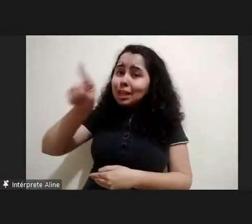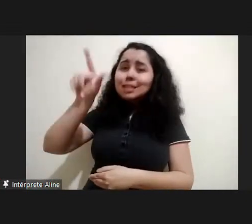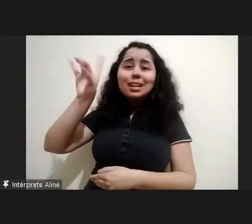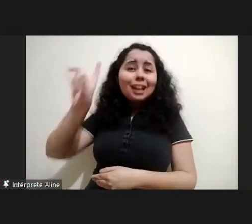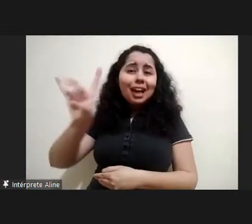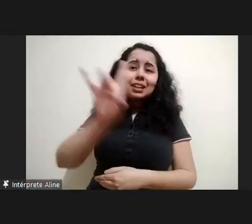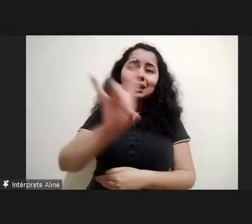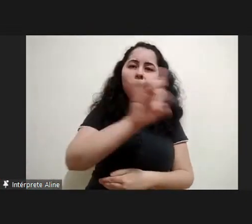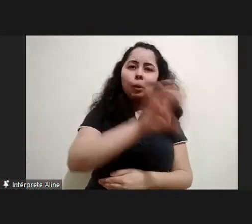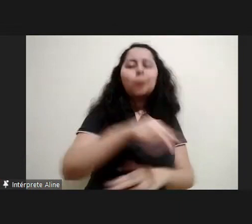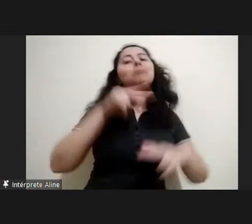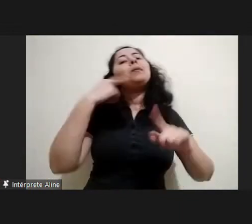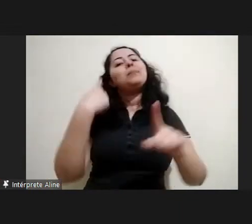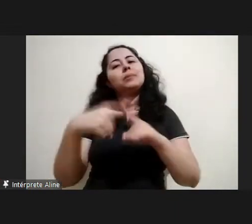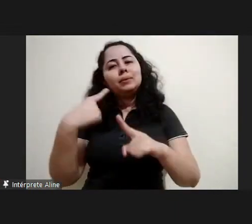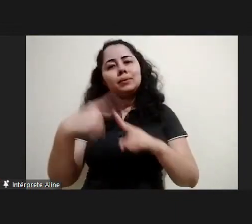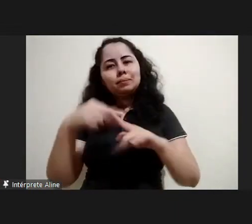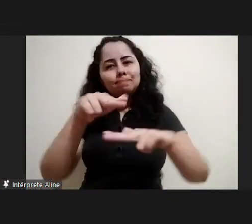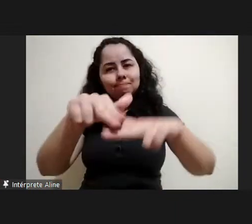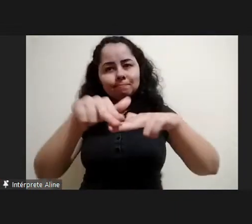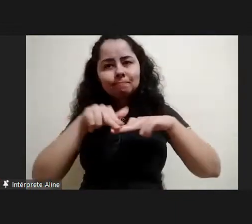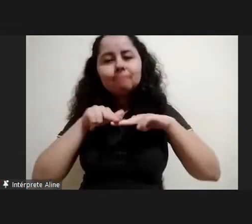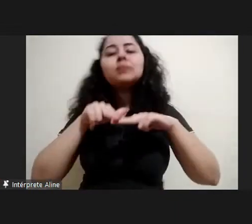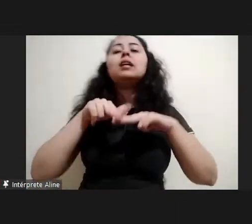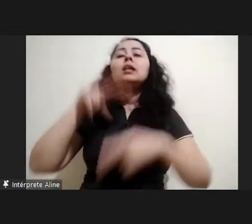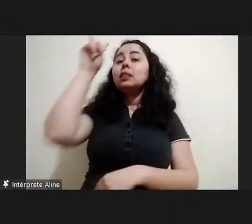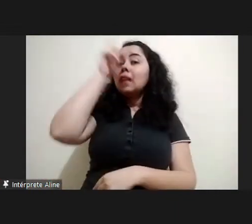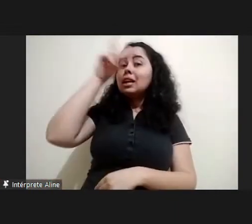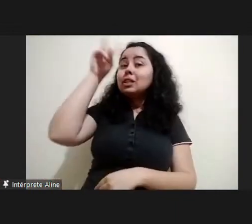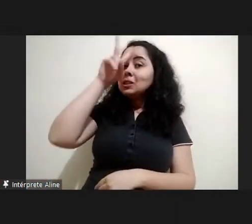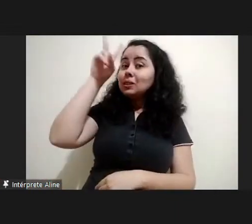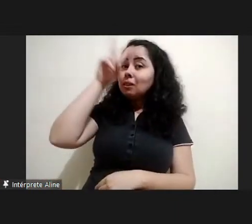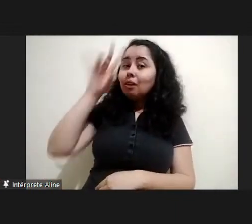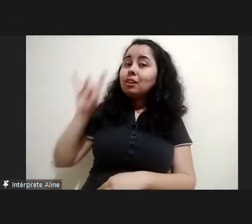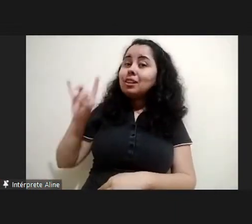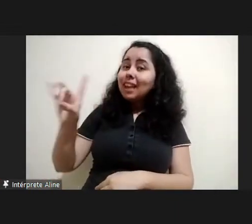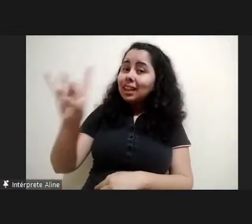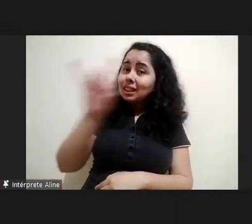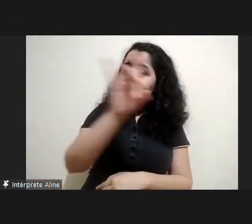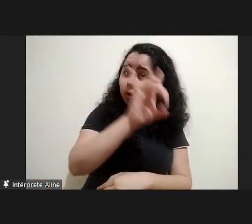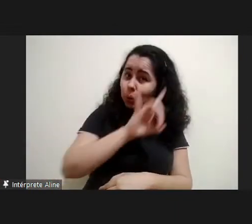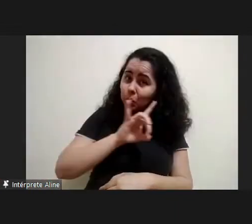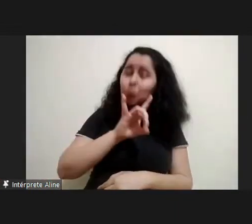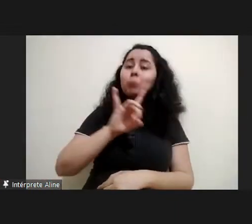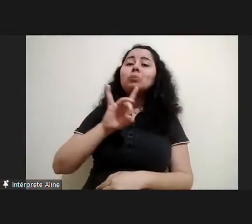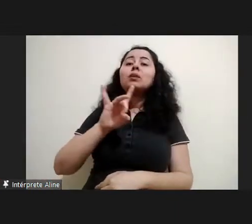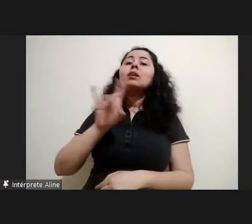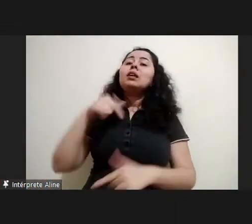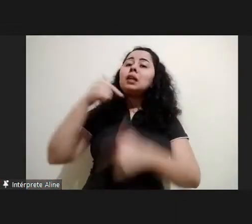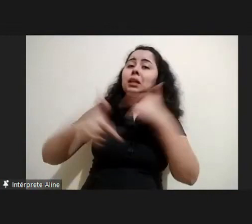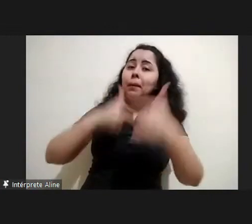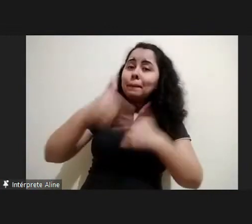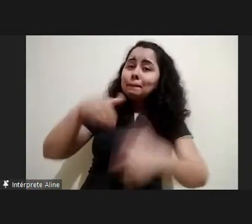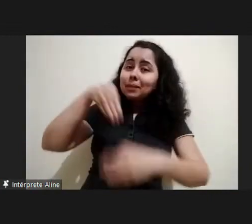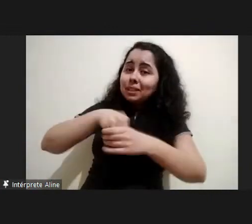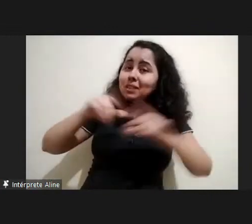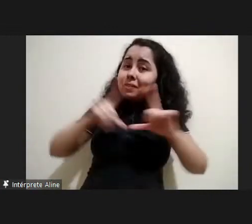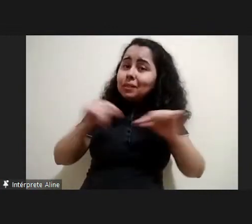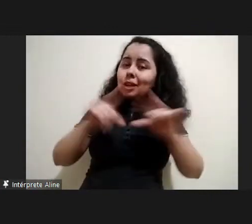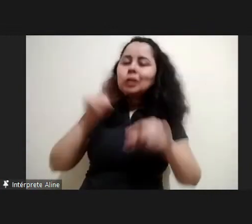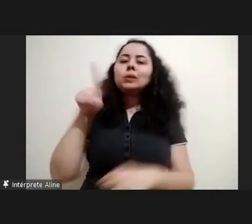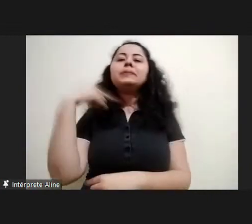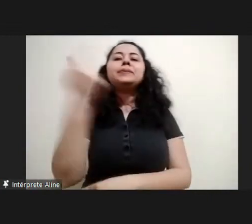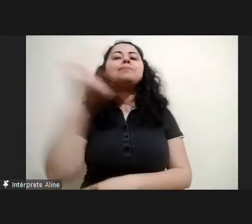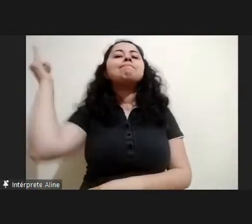foi justamente com histórias como a de vocês, na nossa instituição, é que nós somos capazes de